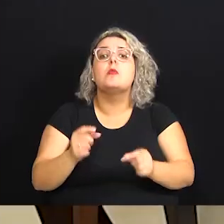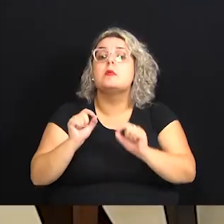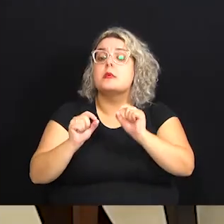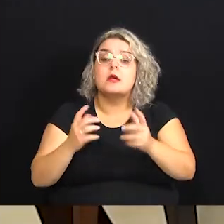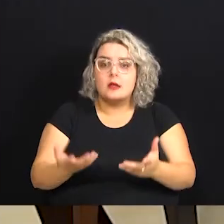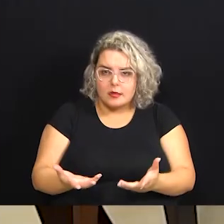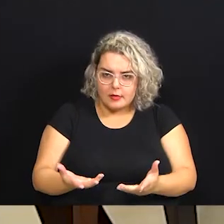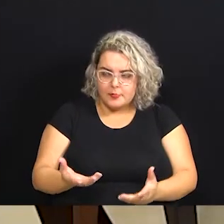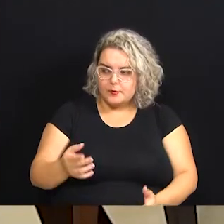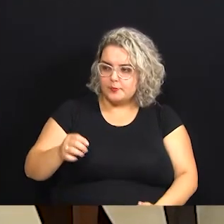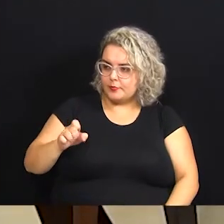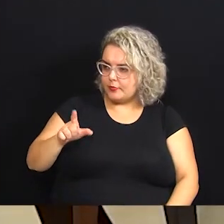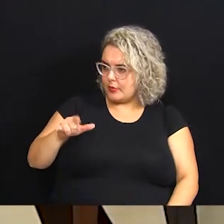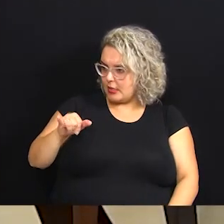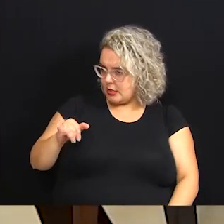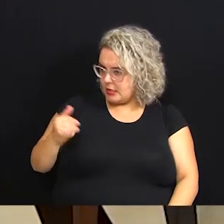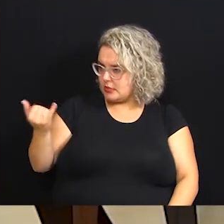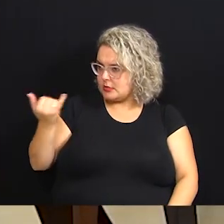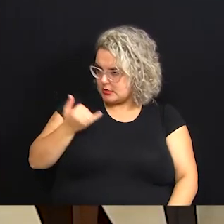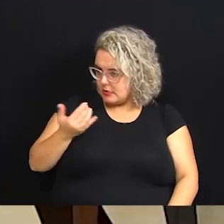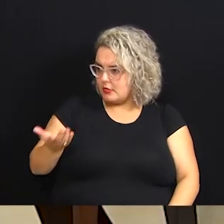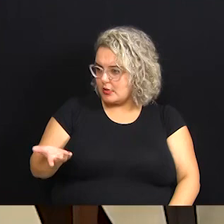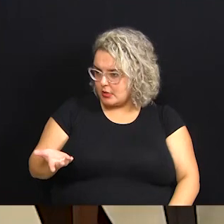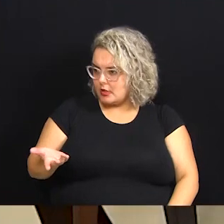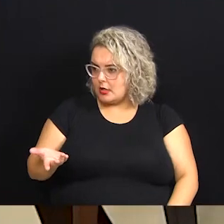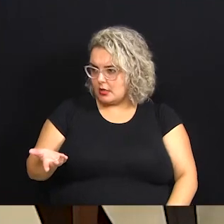seguro. Você falou